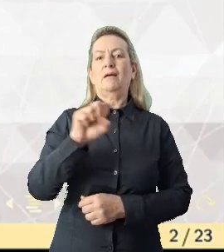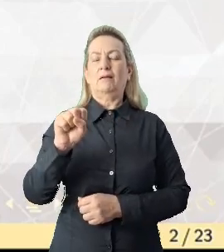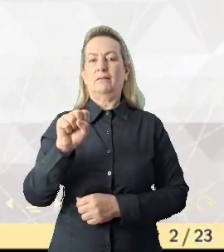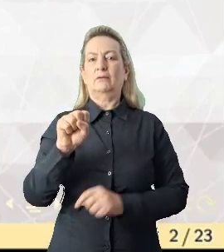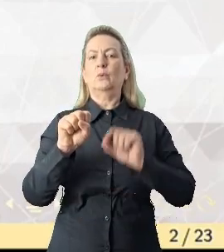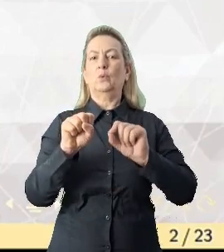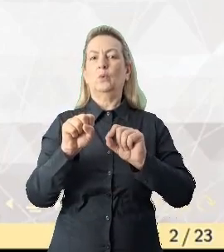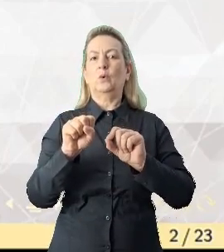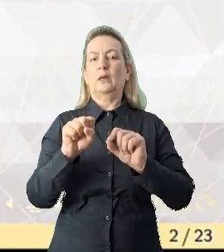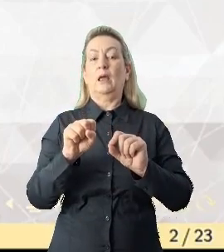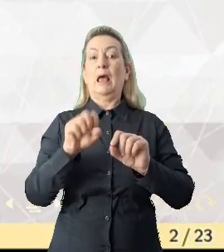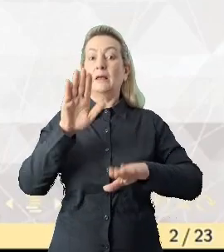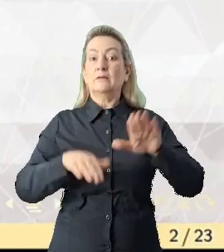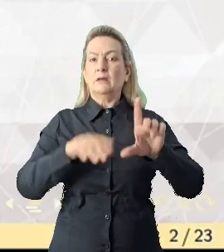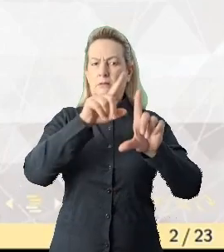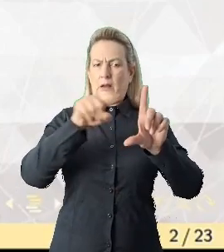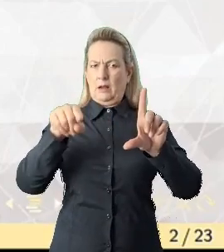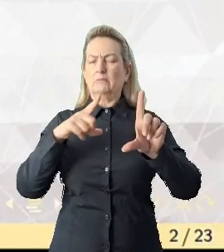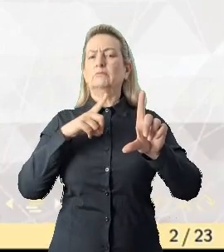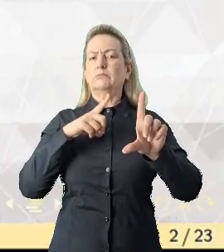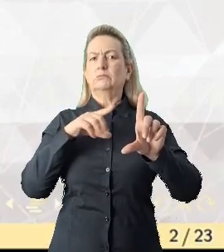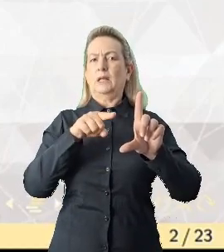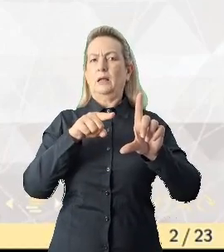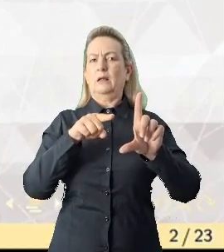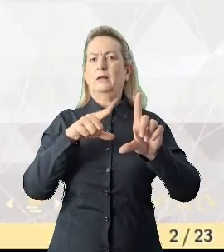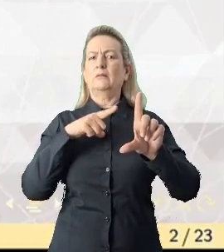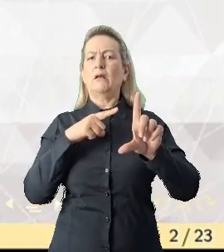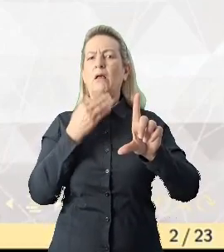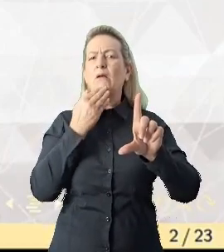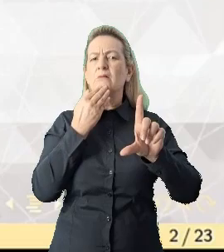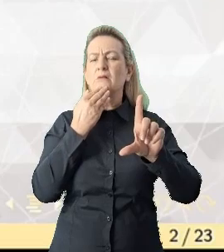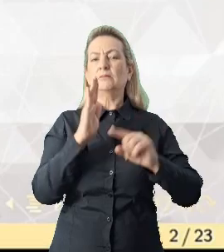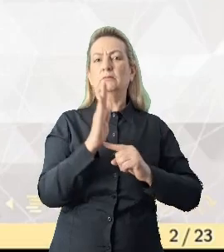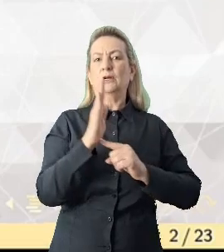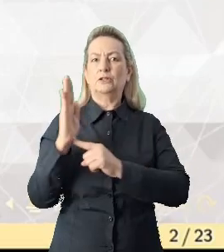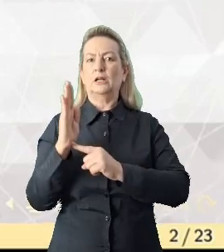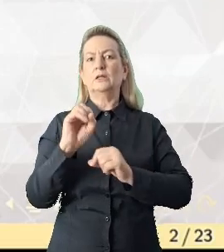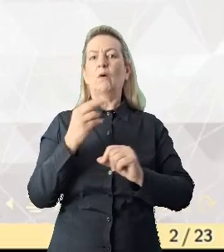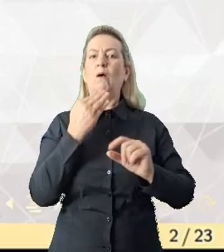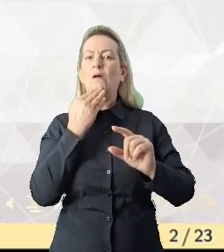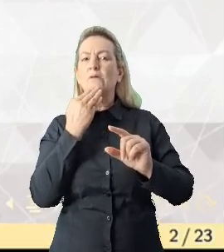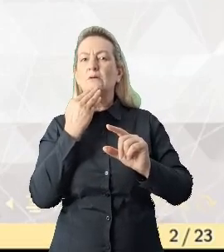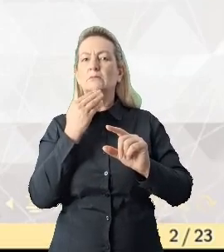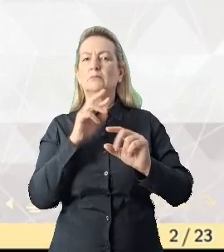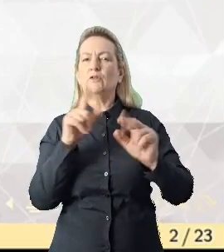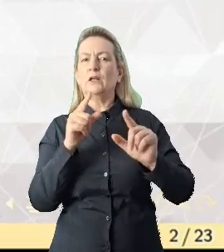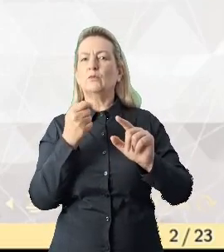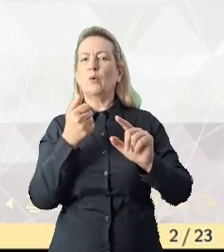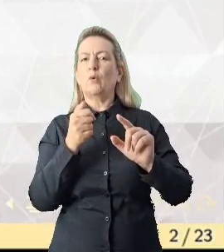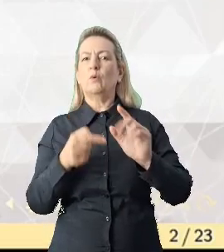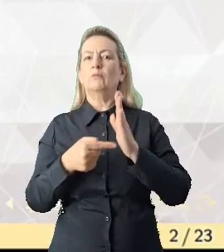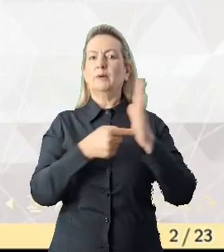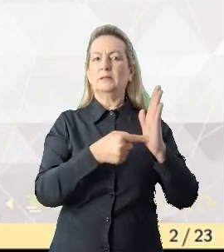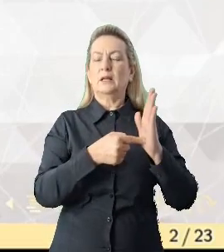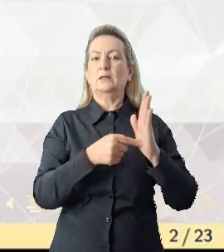não simétricas. Então, o que é simetria? É distorção. Às vezes você pode ter um gráfico que ele tem um grau de